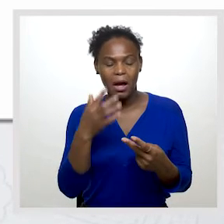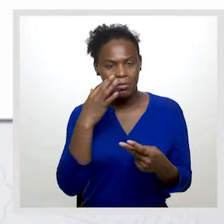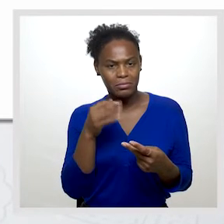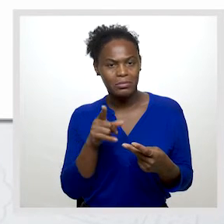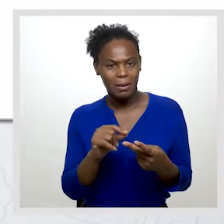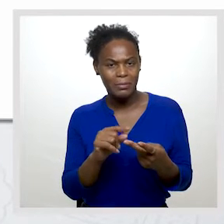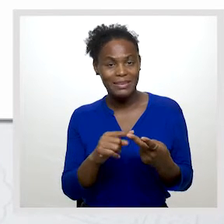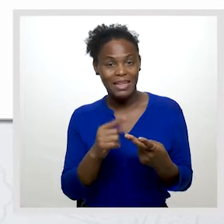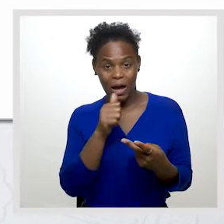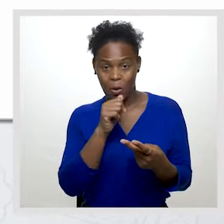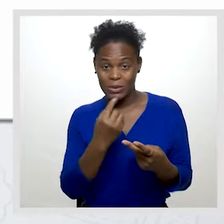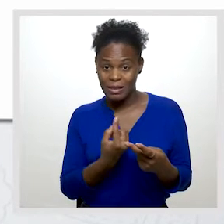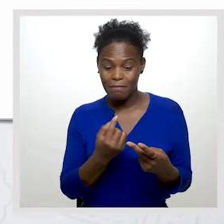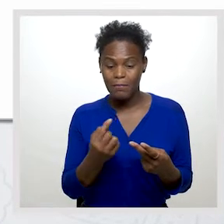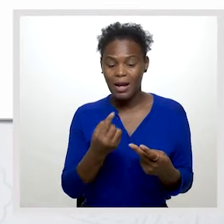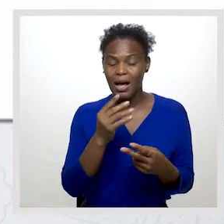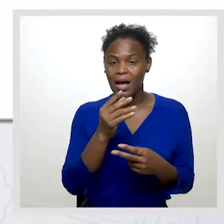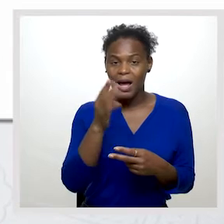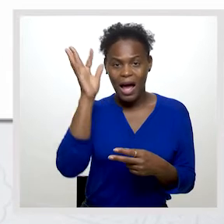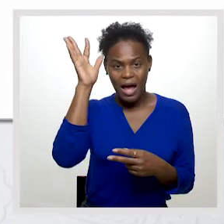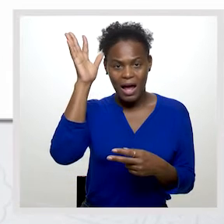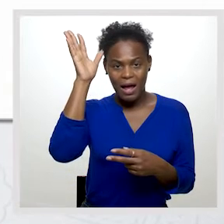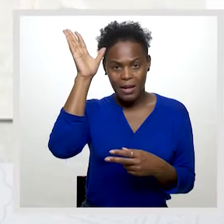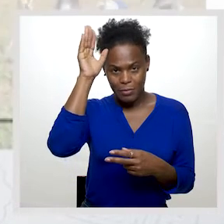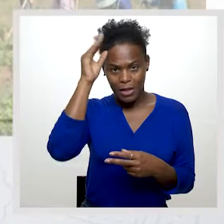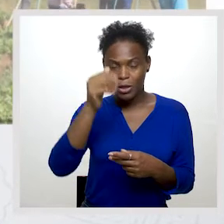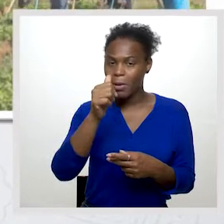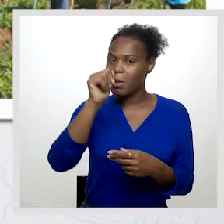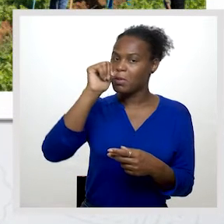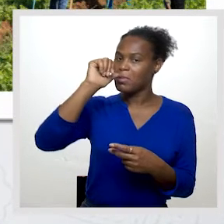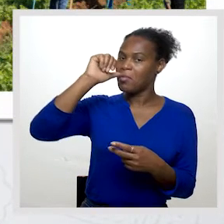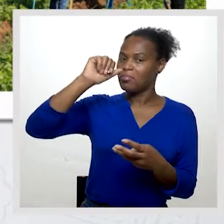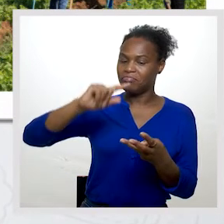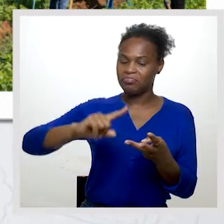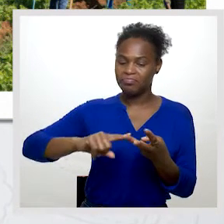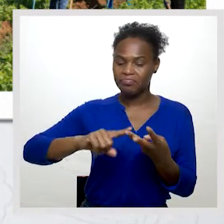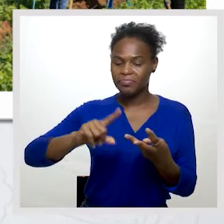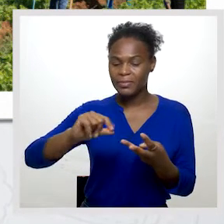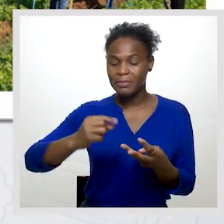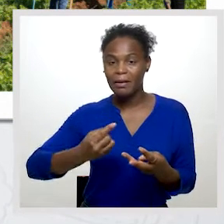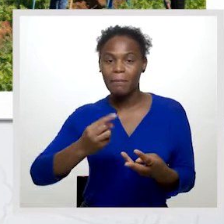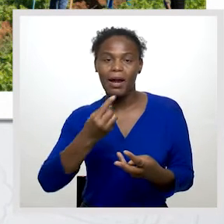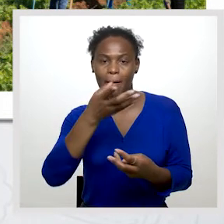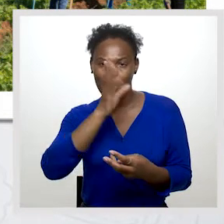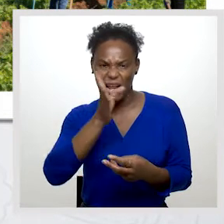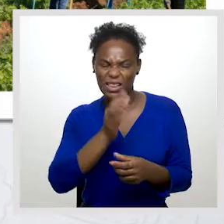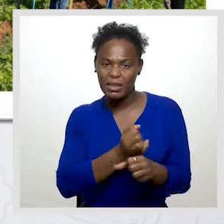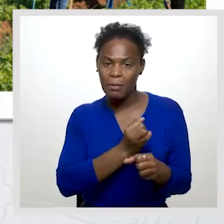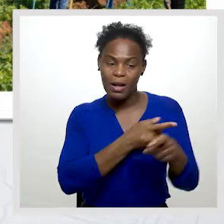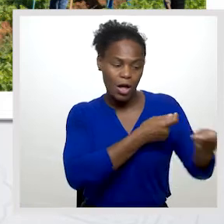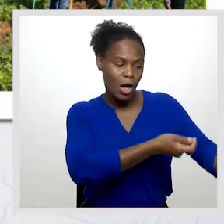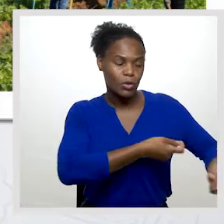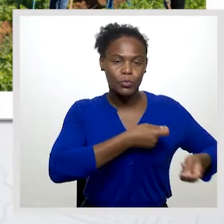ainda serve para dar aos animais, serve para praticar